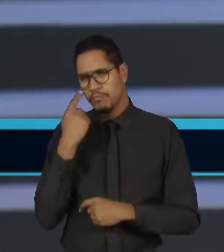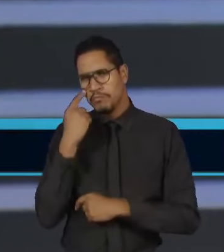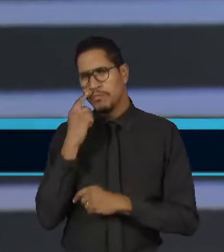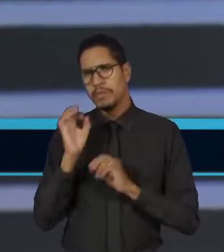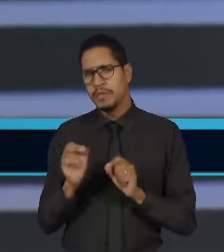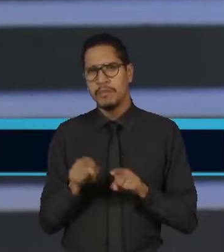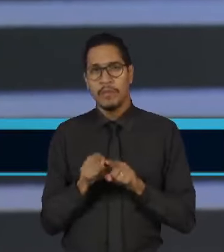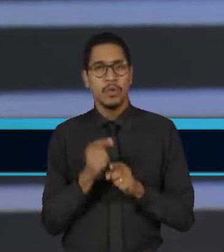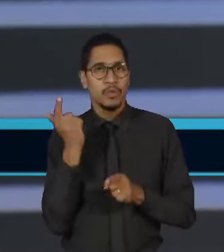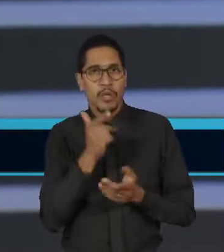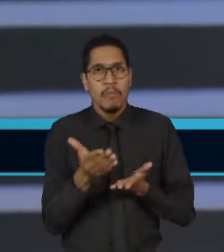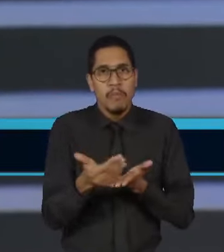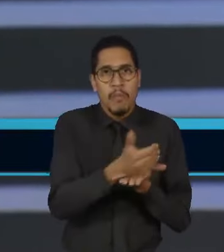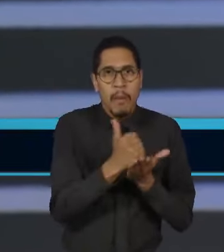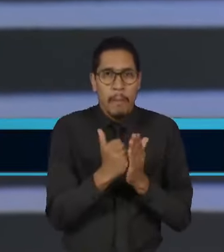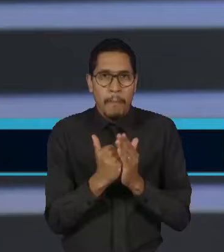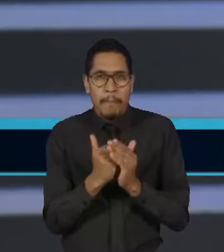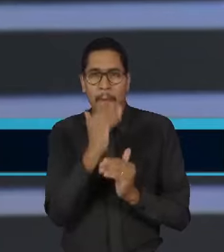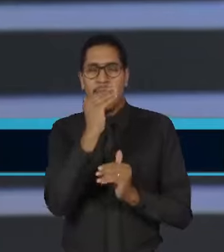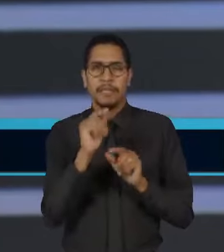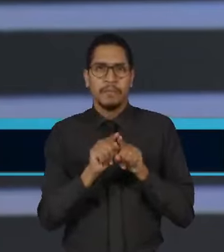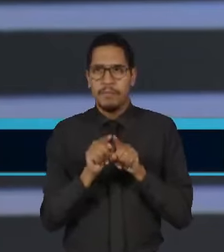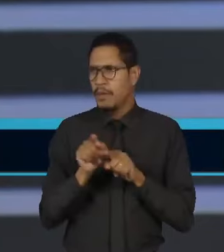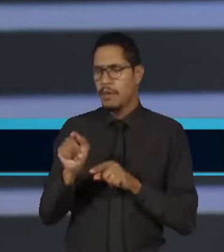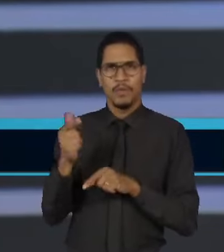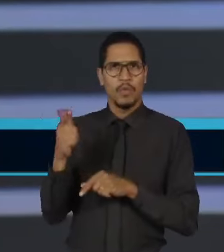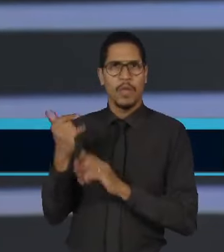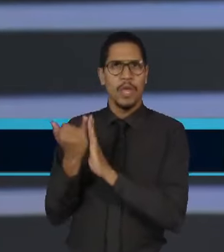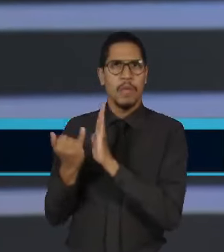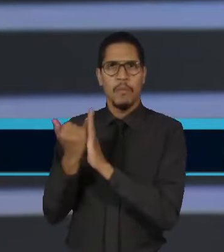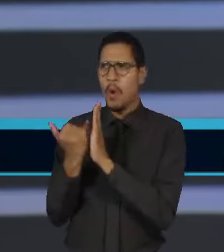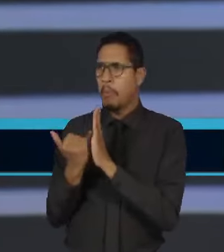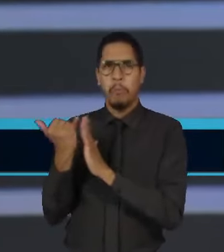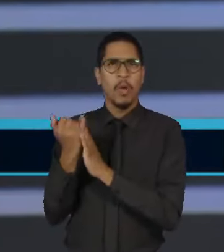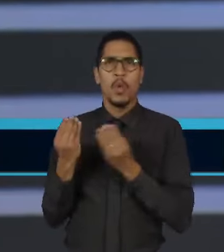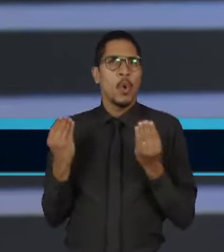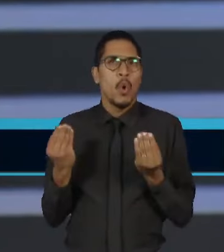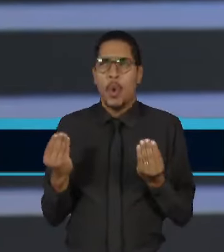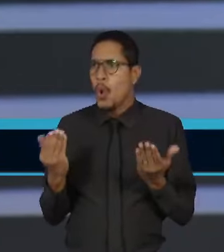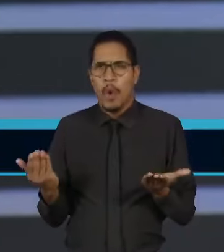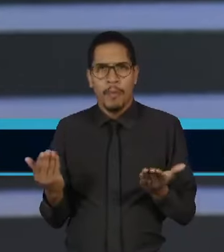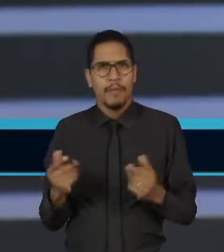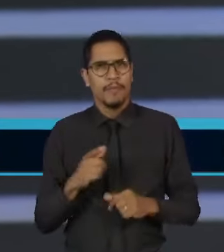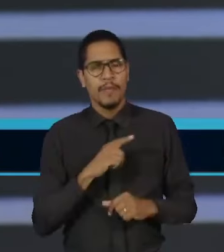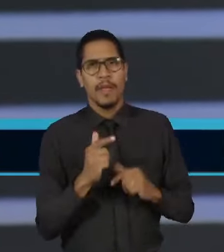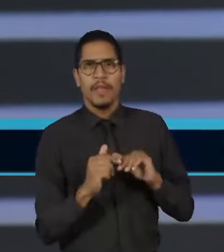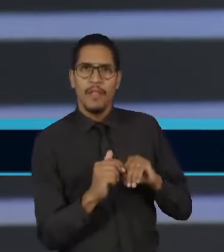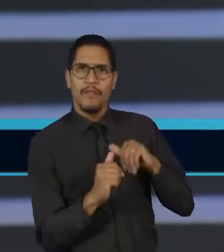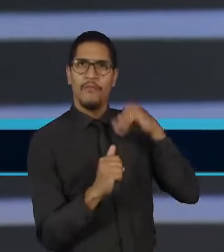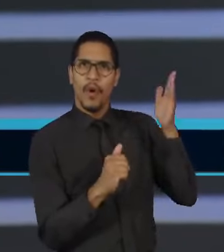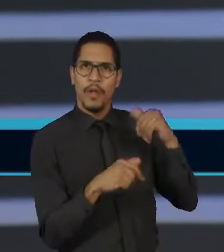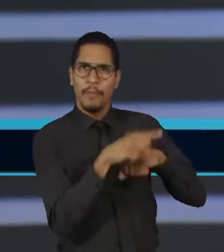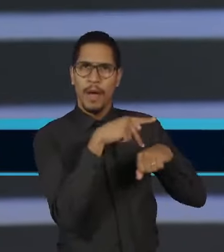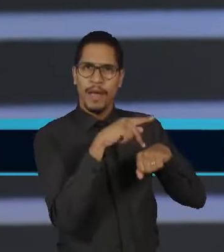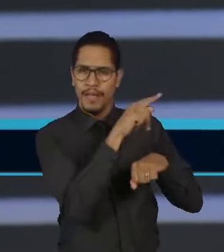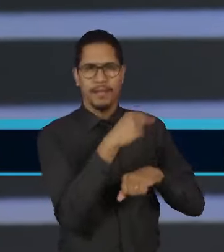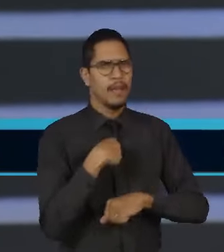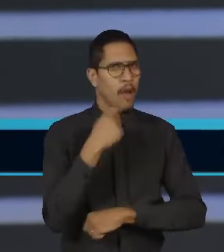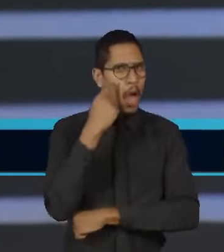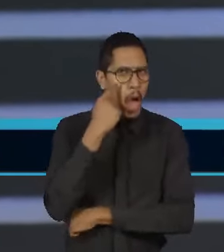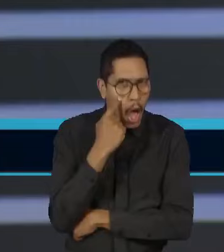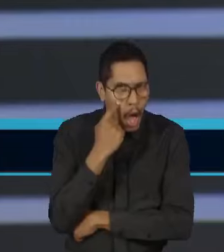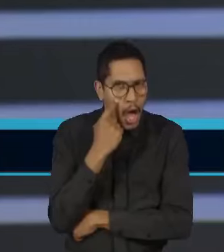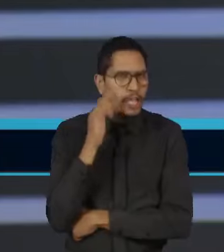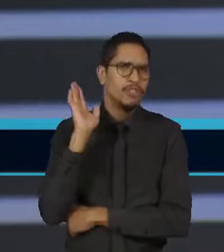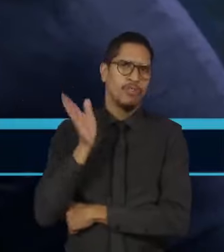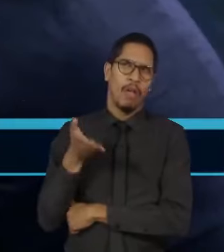aumentar arrecadação sem aumentar os impostos foi falado em certo momento eu não sei como ah trazer ativos que são no exterior essa conversa eu já ouvi ativos que